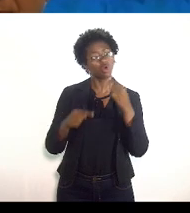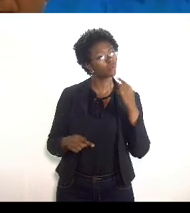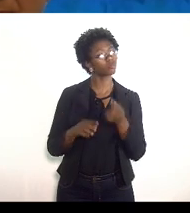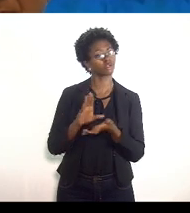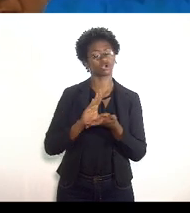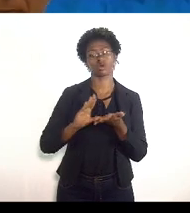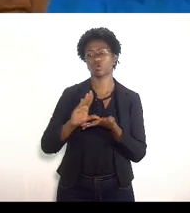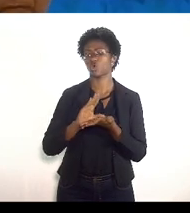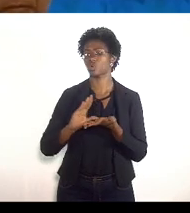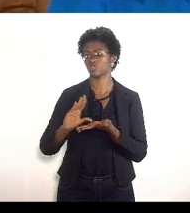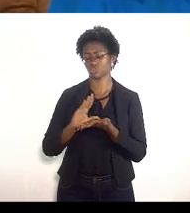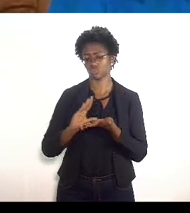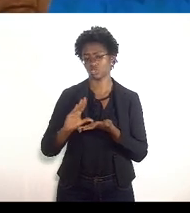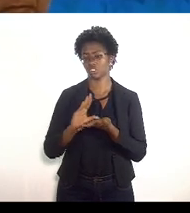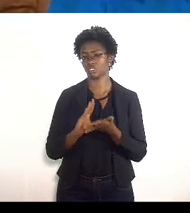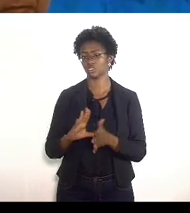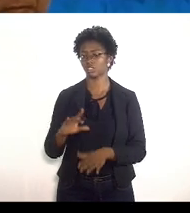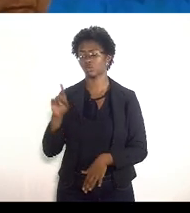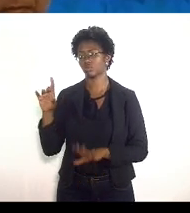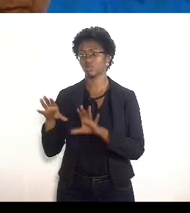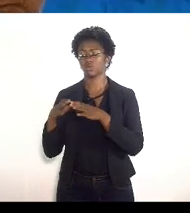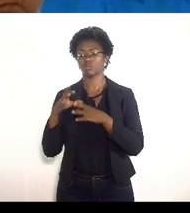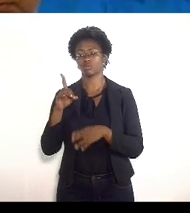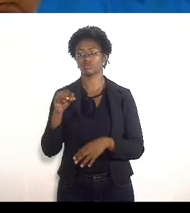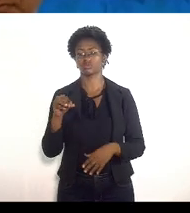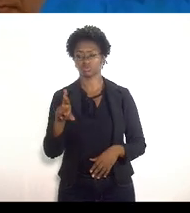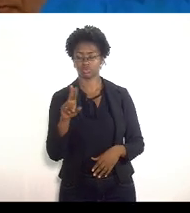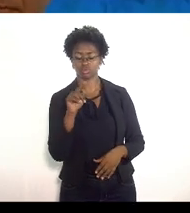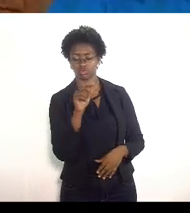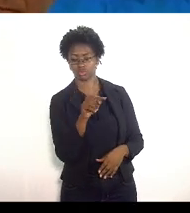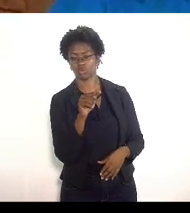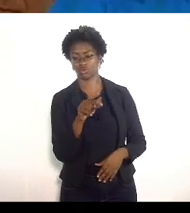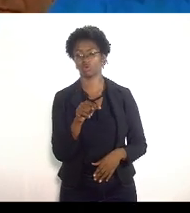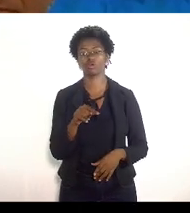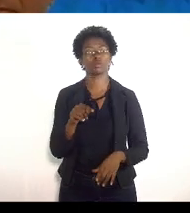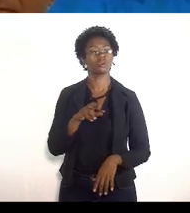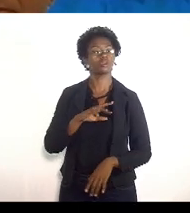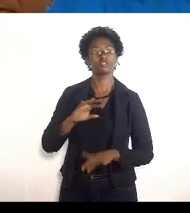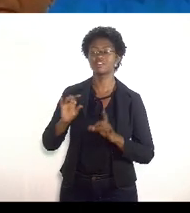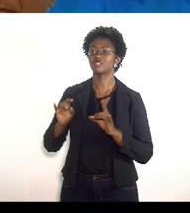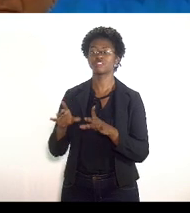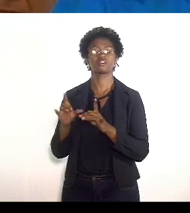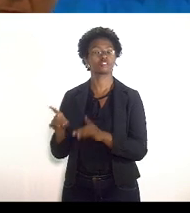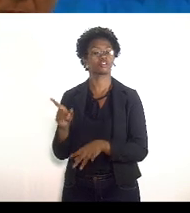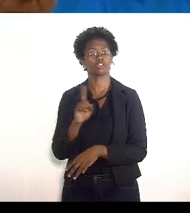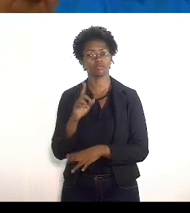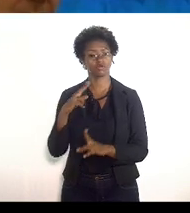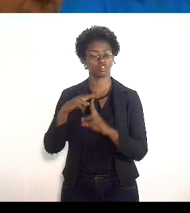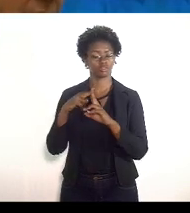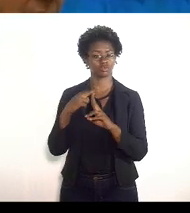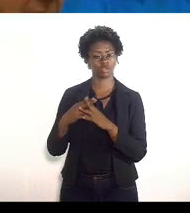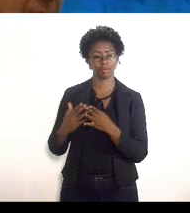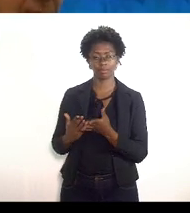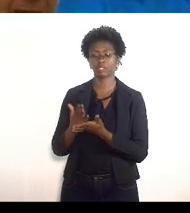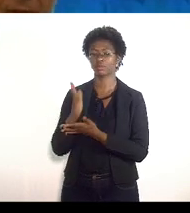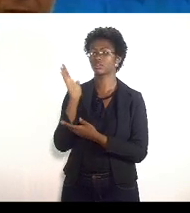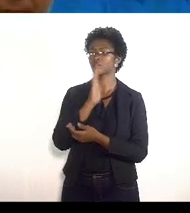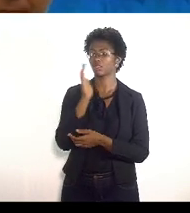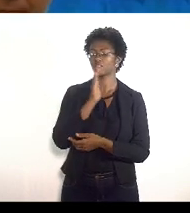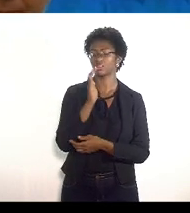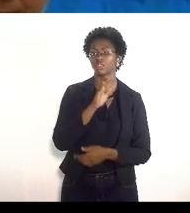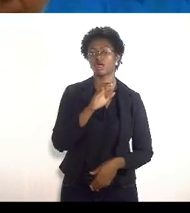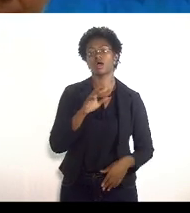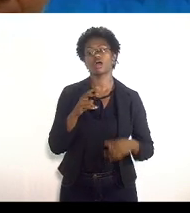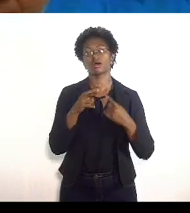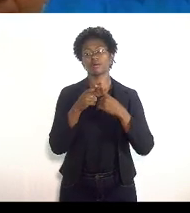inconstitucionalidade da Rede DOR, não a privatização do SUS, aprovação imediata da emenda